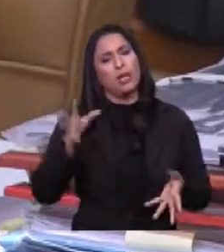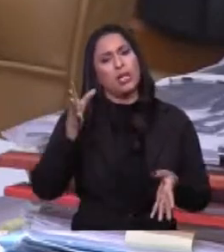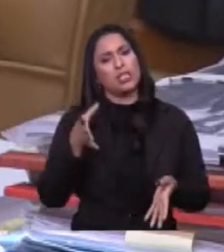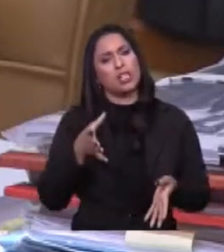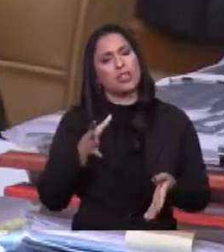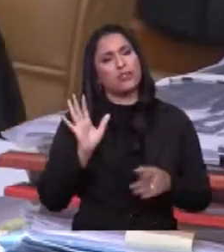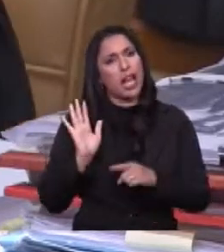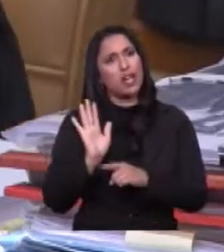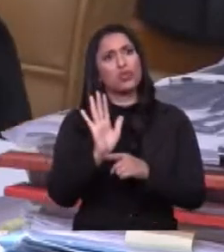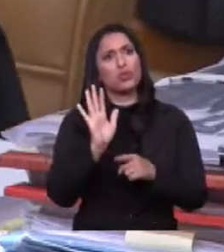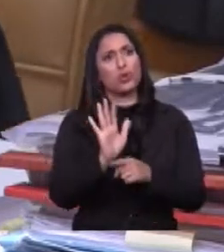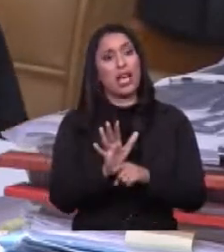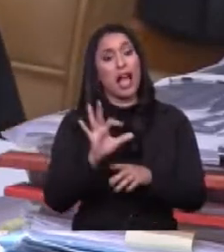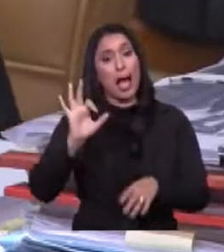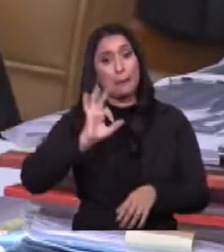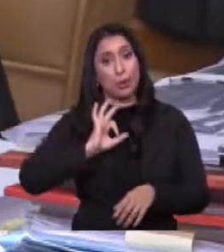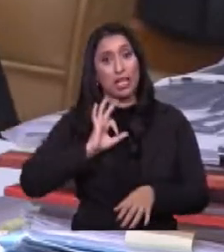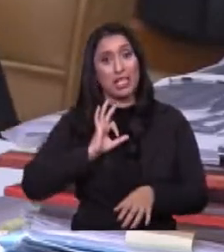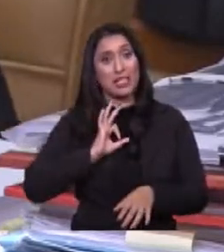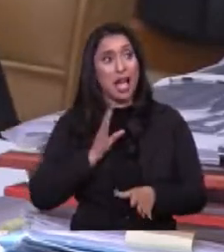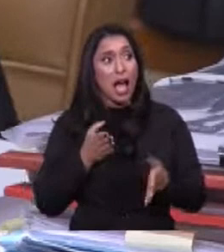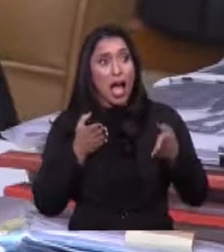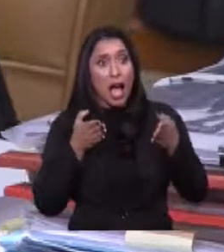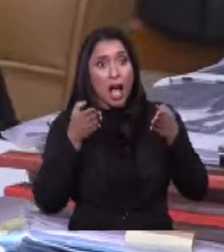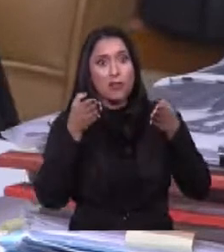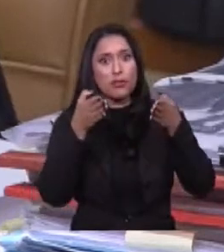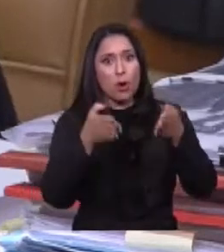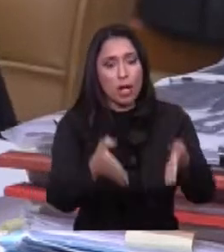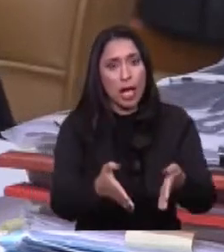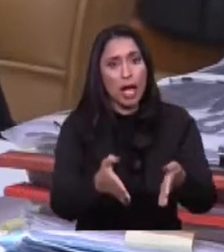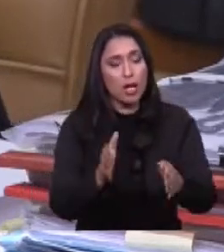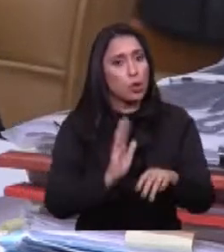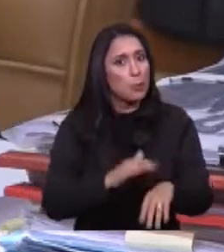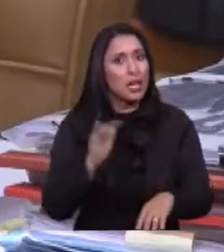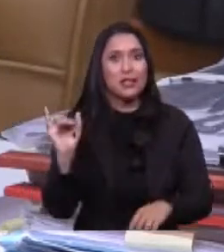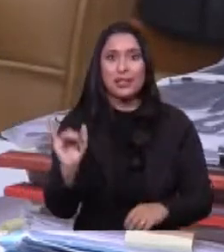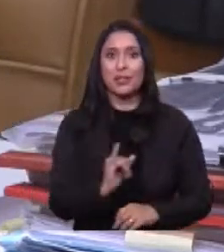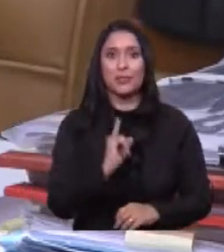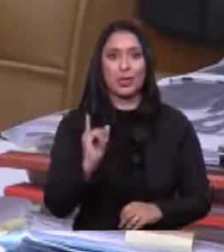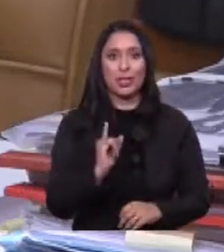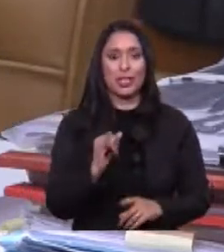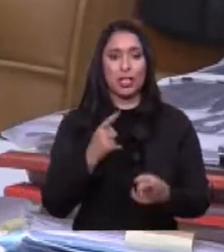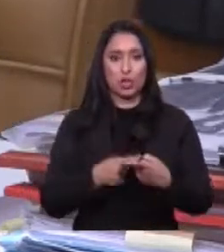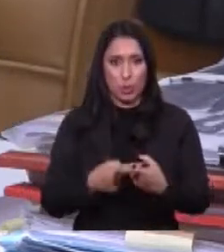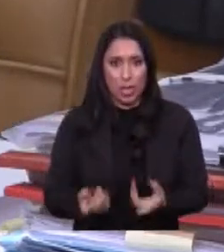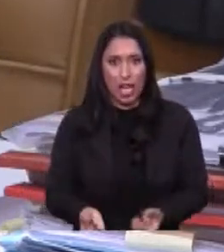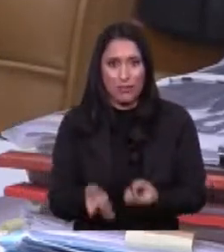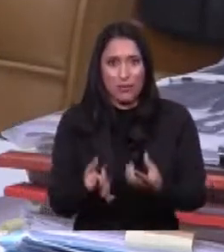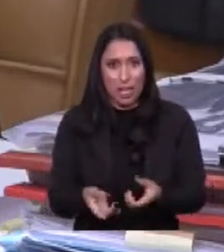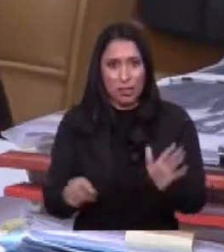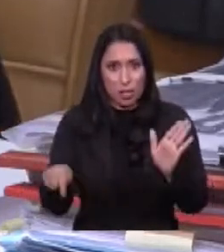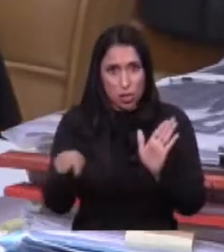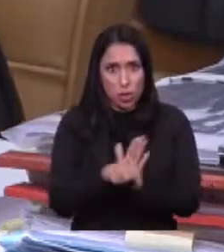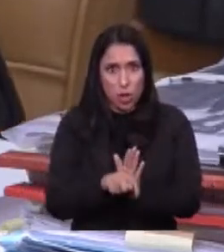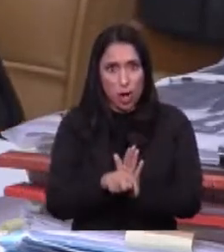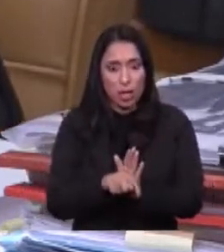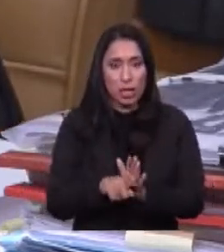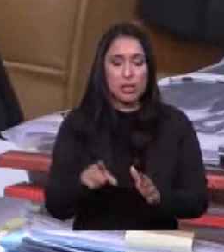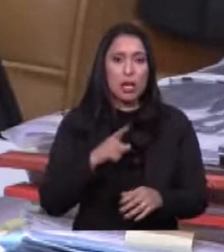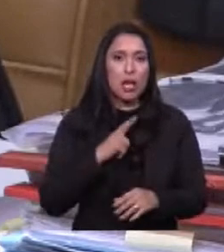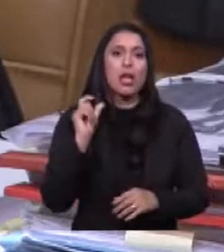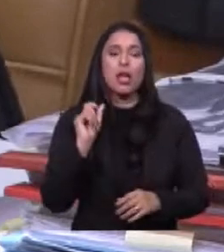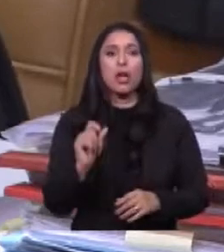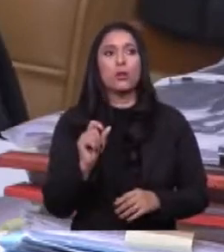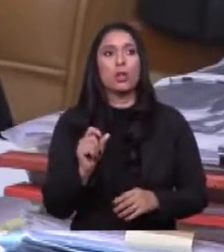auxiliando a polícia a poder focar no que realmente interessa. Até porque hoje o tráfico entorpecente está ligado ao